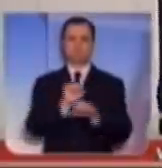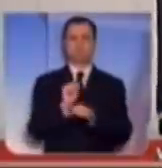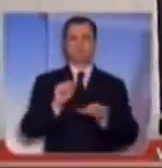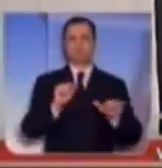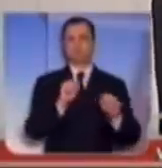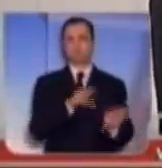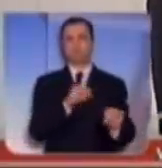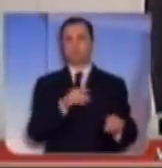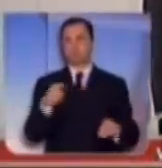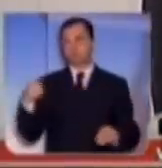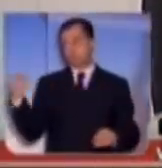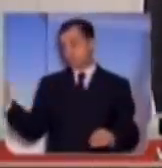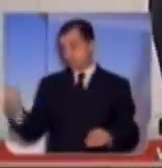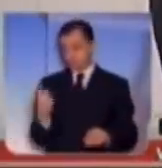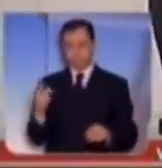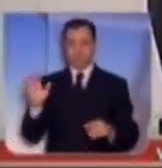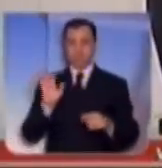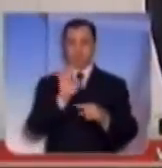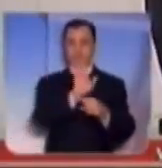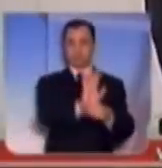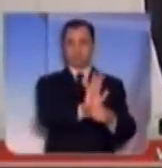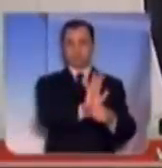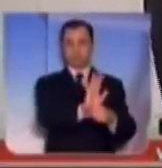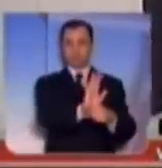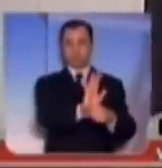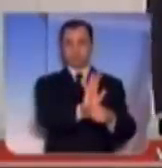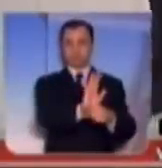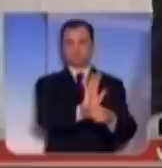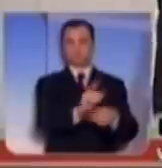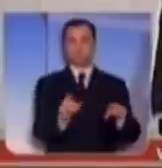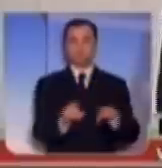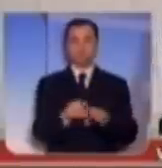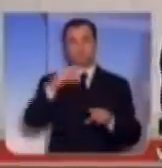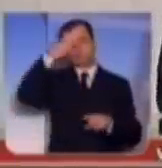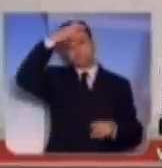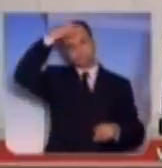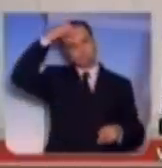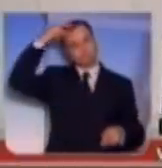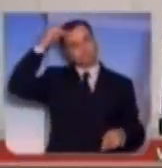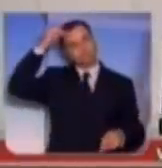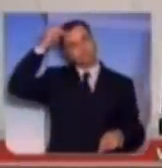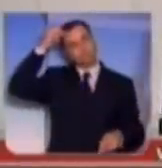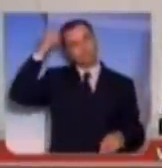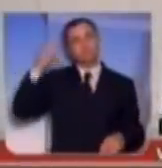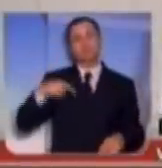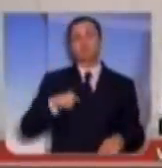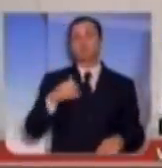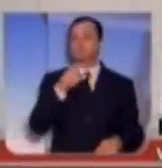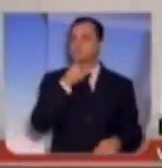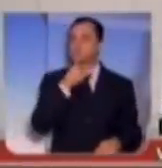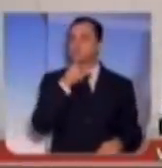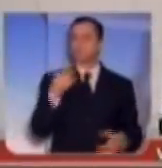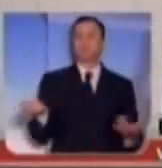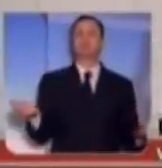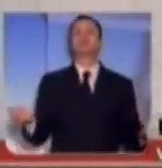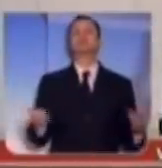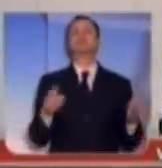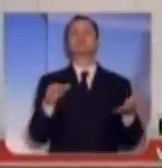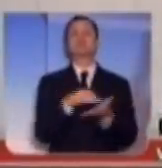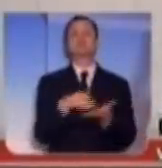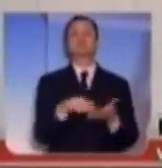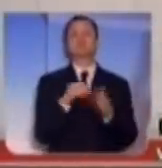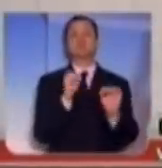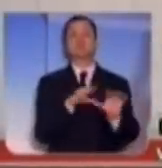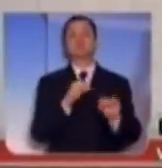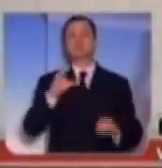greve justa, que nós apoiamos, a greve da rede municipal, senhor presidente. E eu lamento aqui que o secretário municipal de